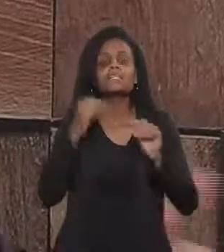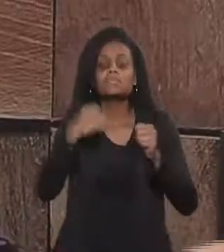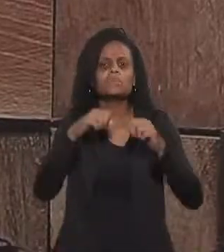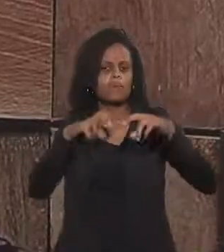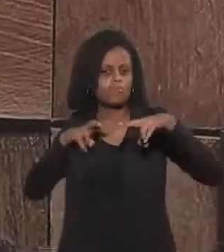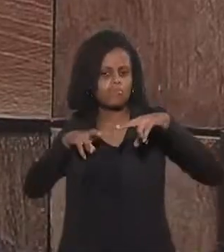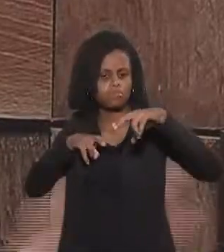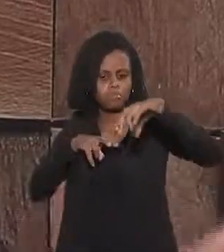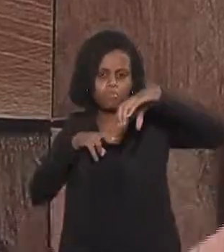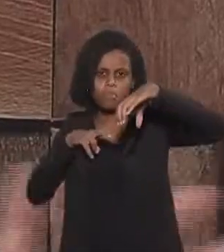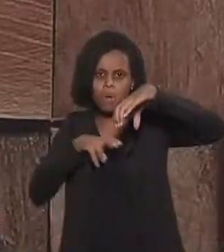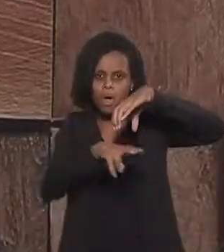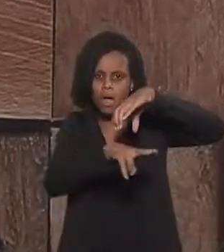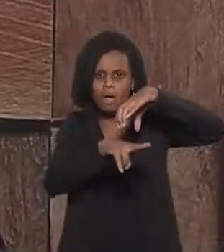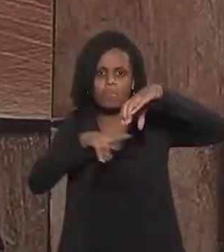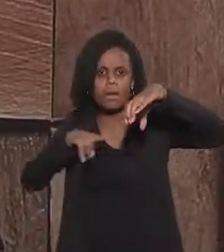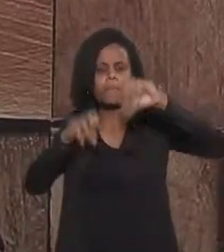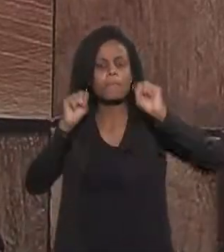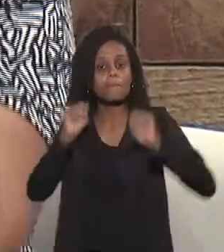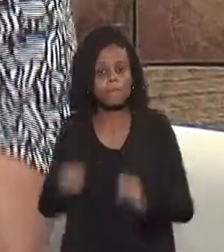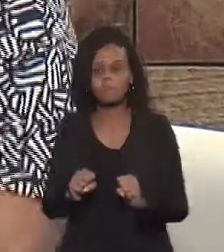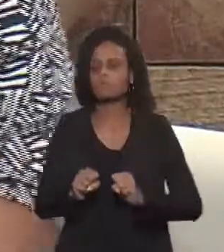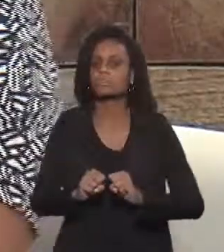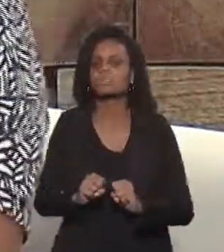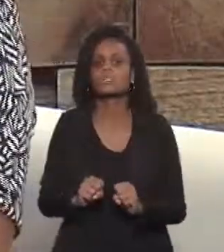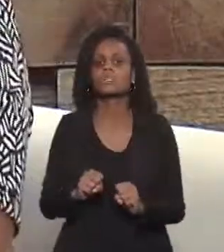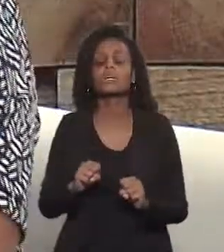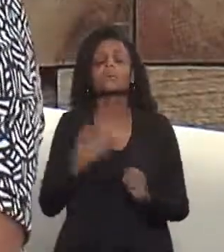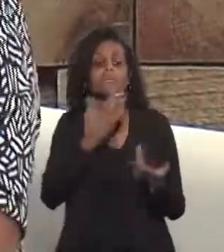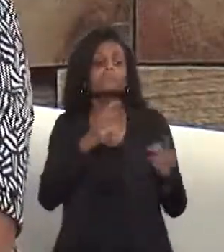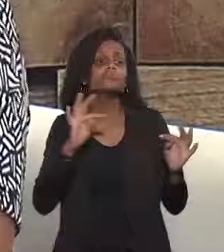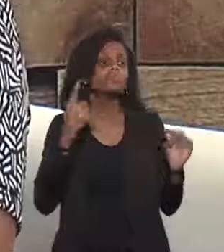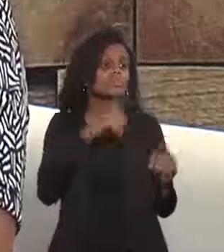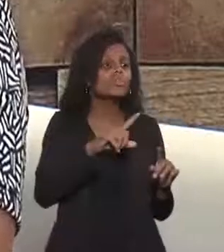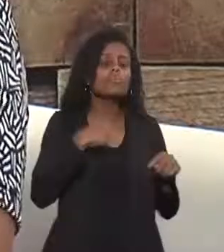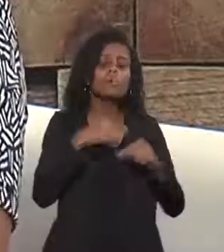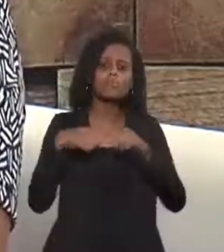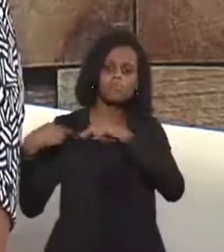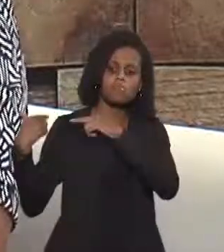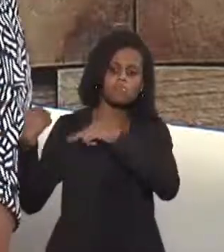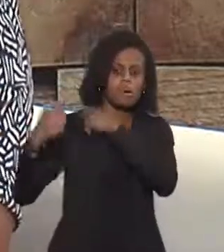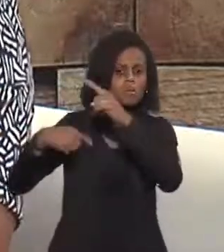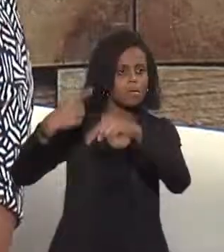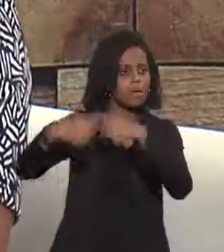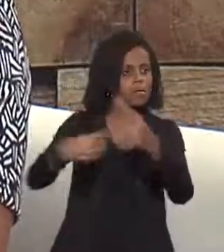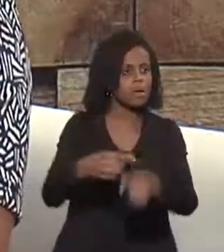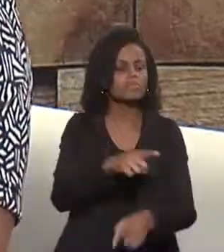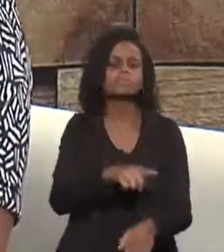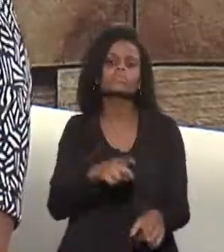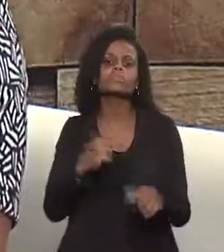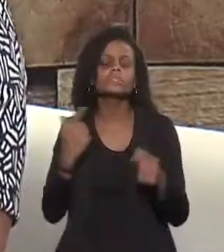faz tudo lá. Mas tudo isso porque ao longo da sua história a senhora sempre